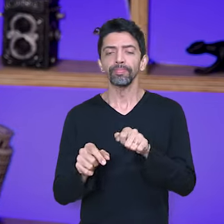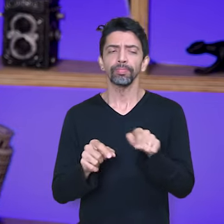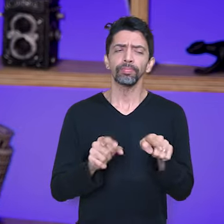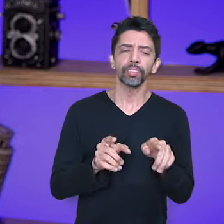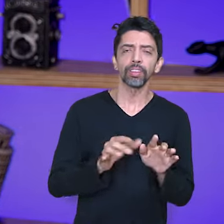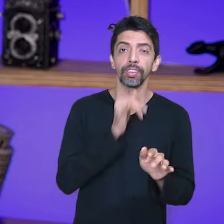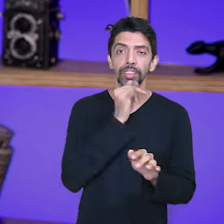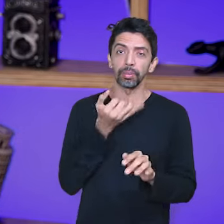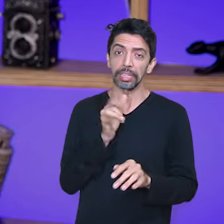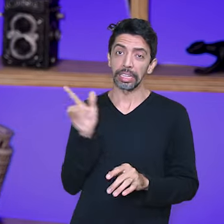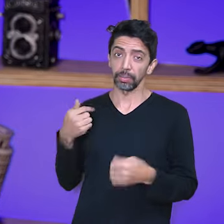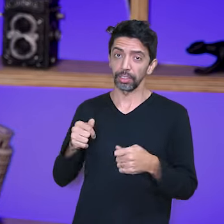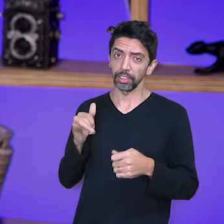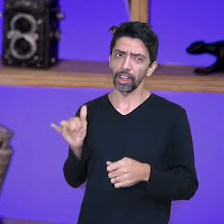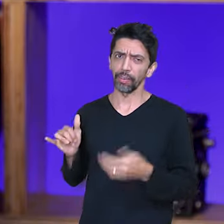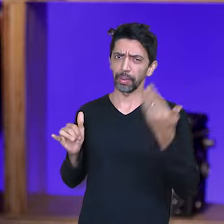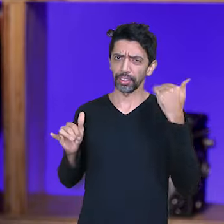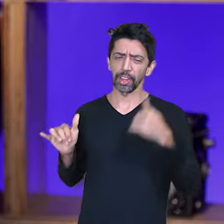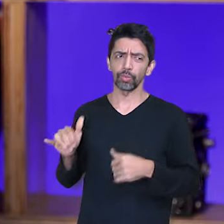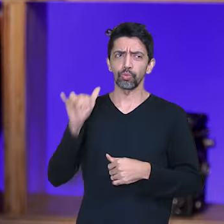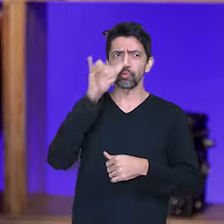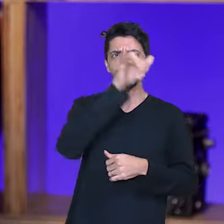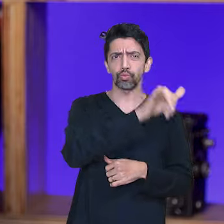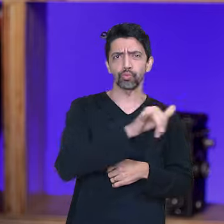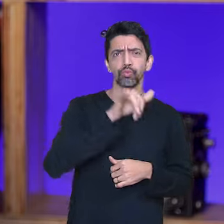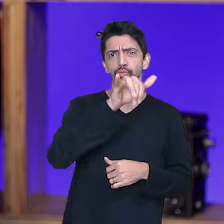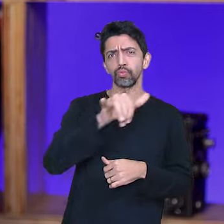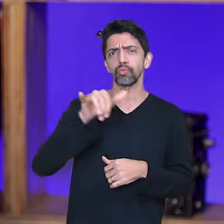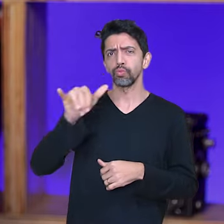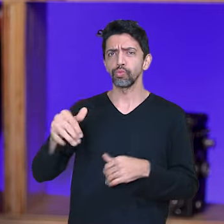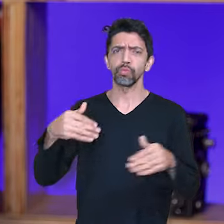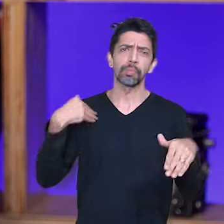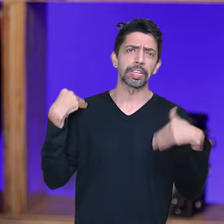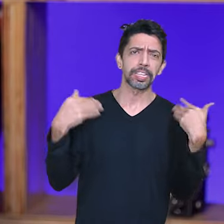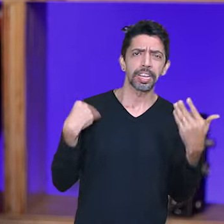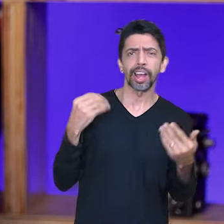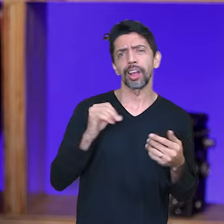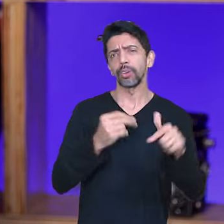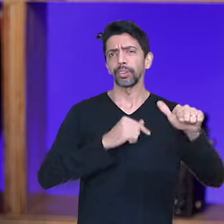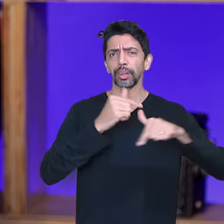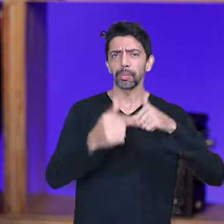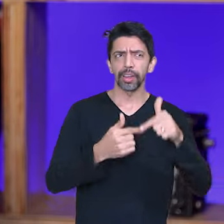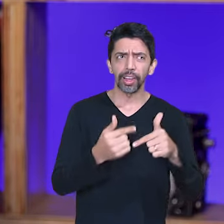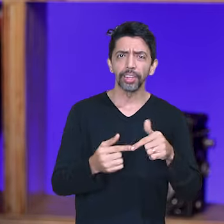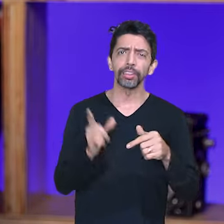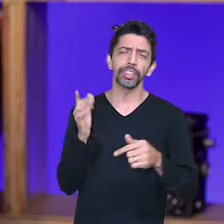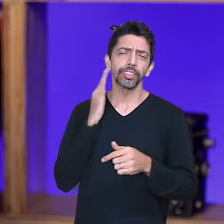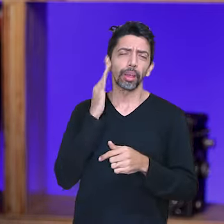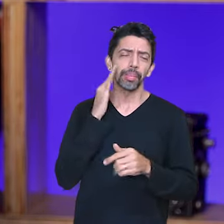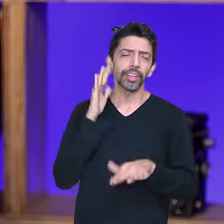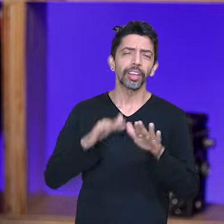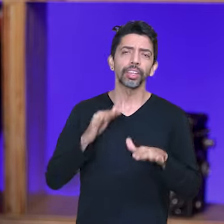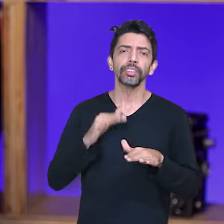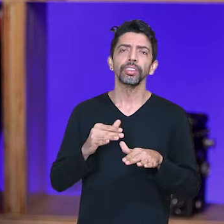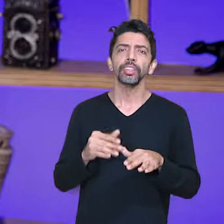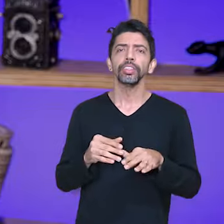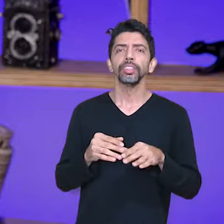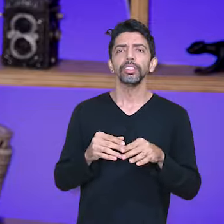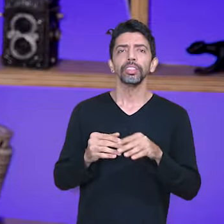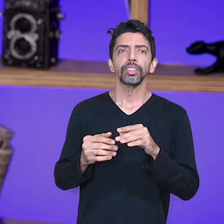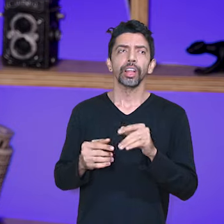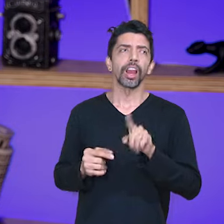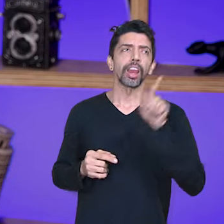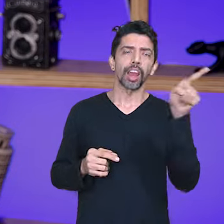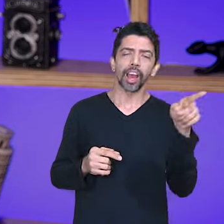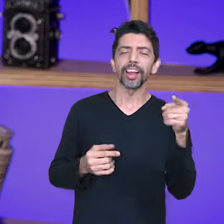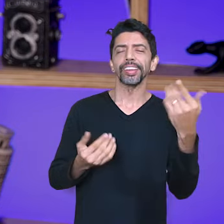a trabalho ou a lazer, eu sabia que eu ia encontrar sempre um valor de uma moeda desvalorizada, que era o real. E isso